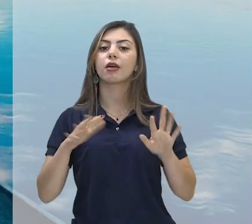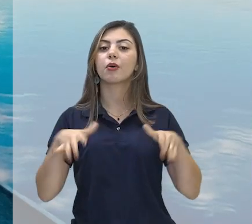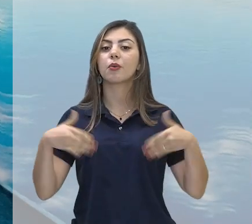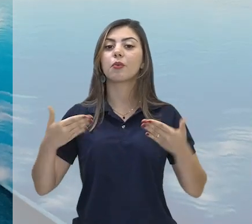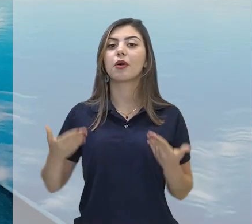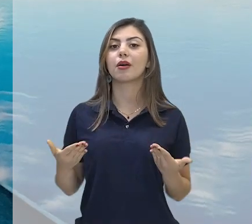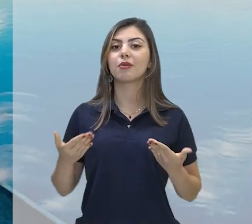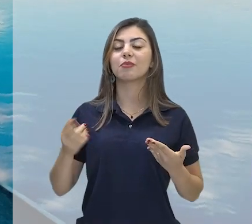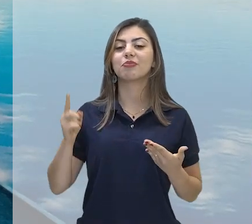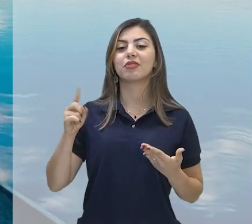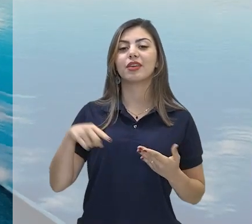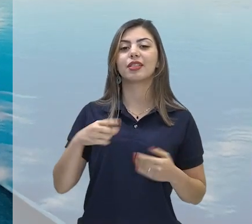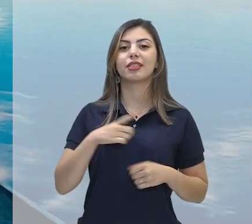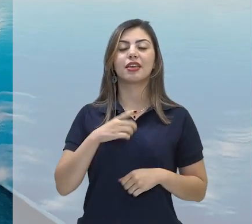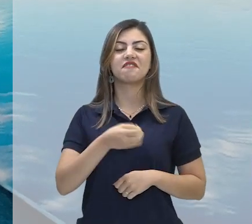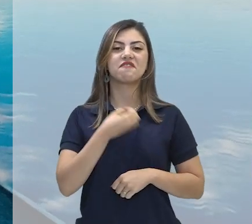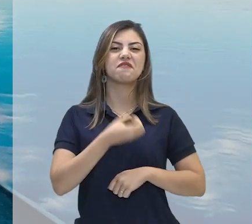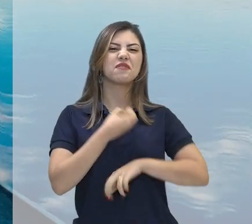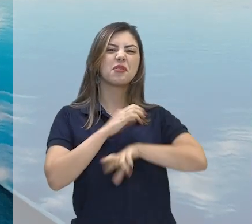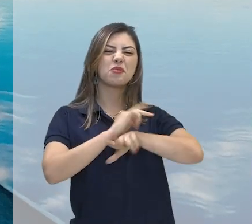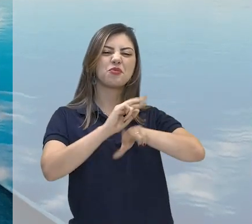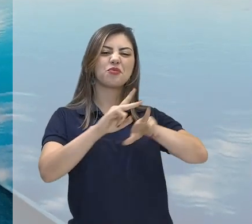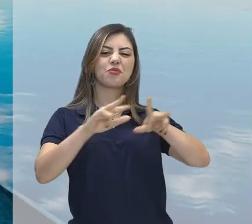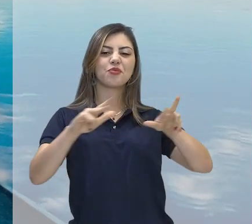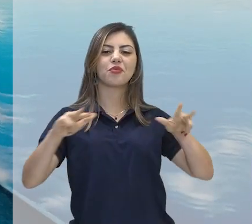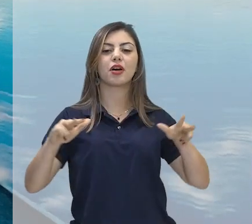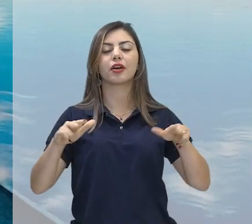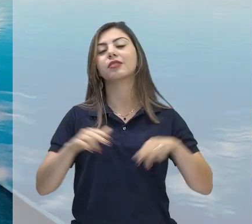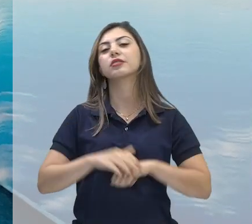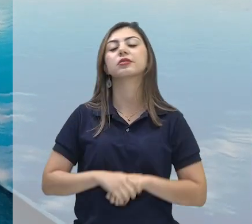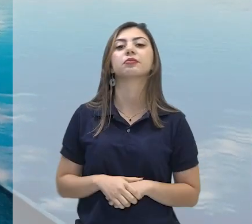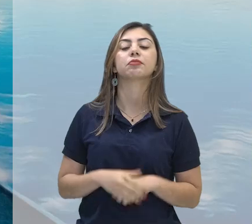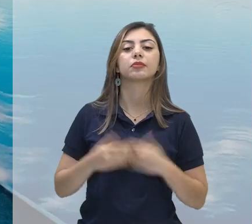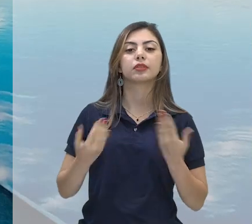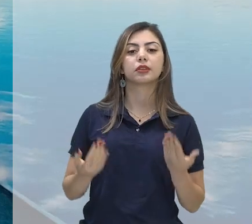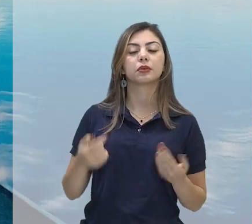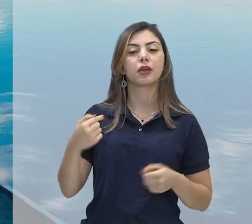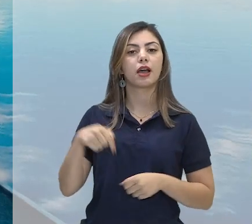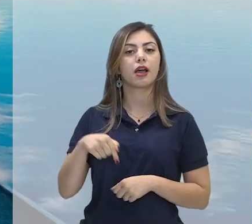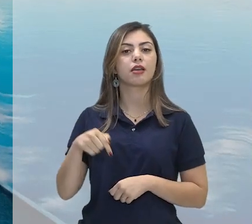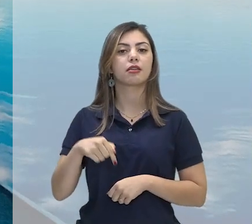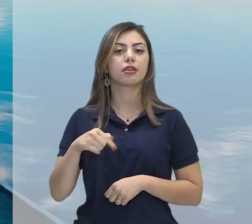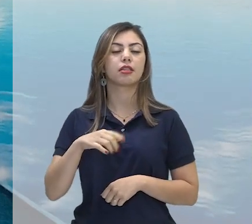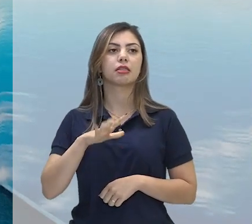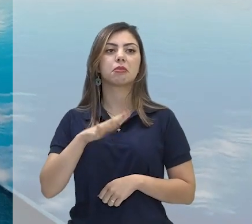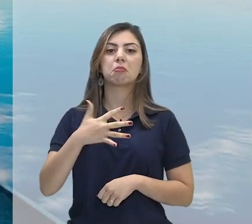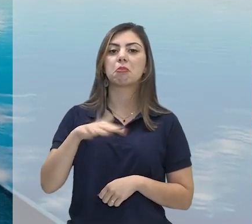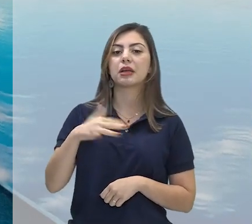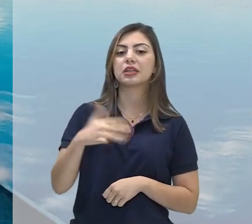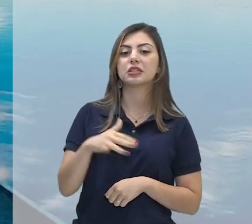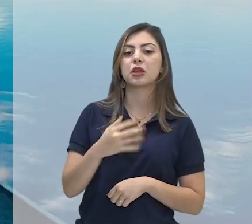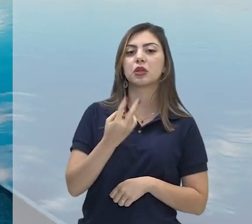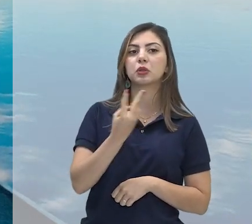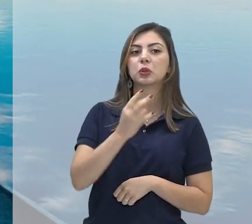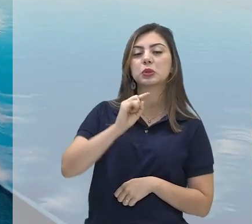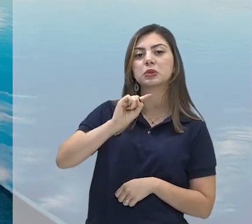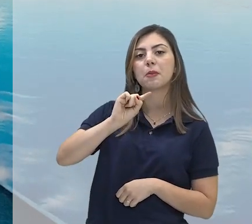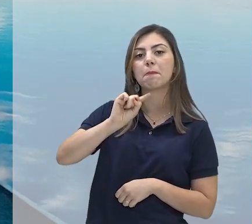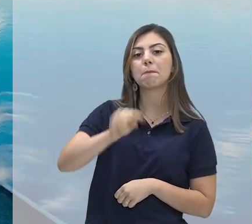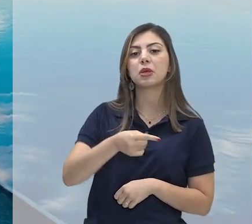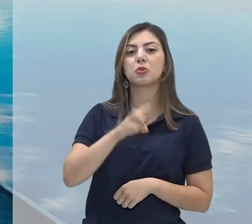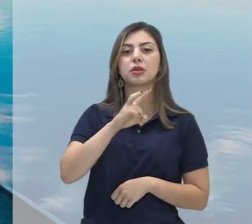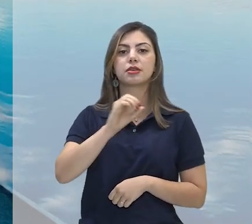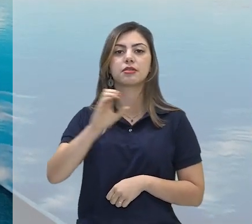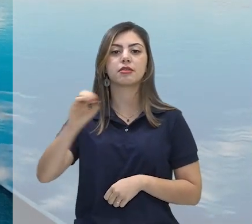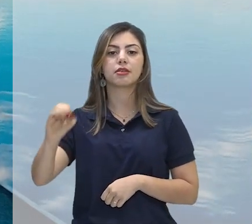sua biodiversidade. Na Amazônia vão existir mais ou menos 2.500